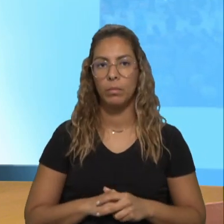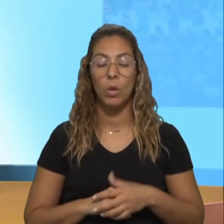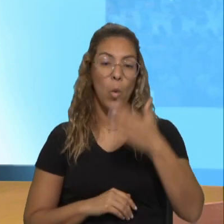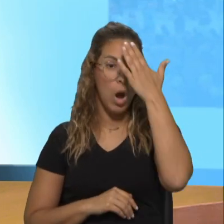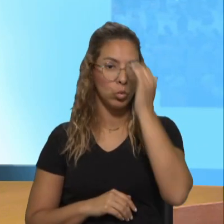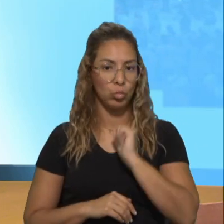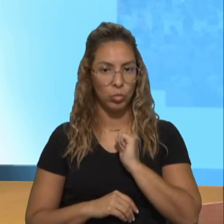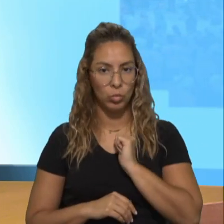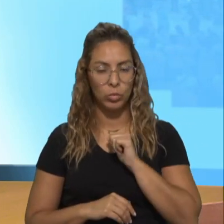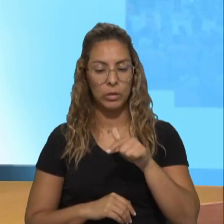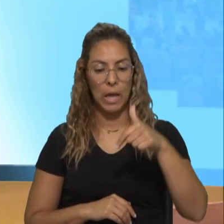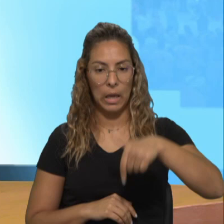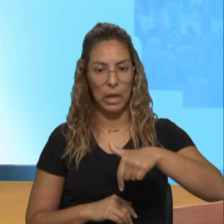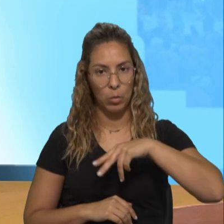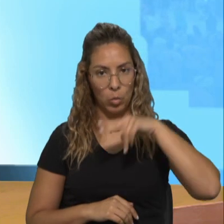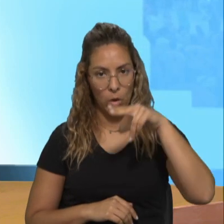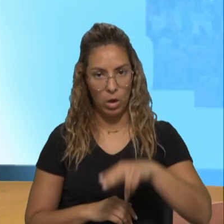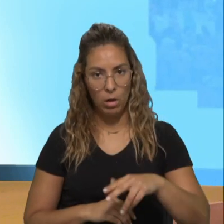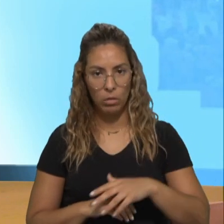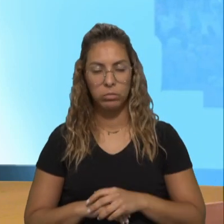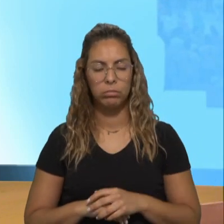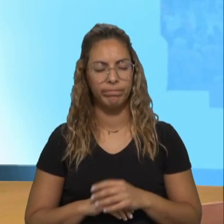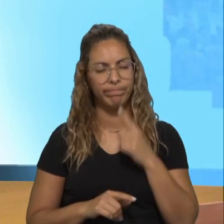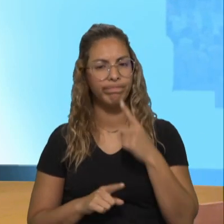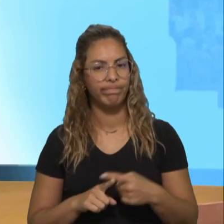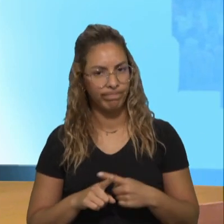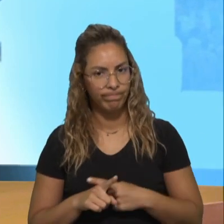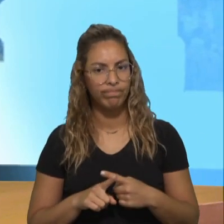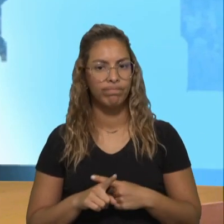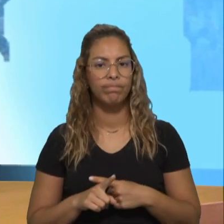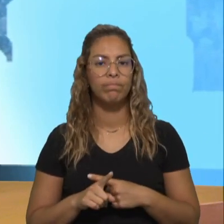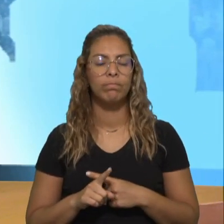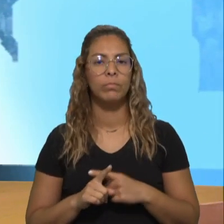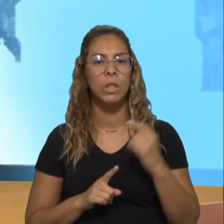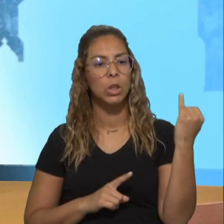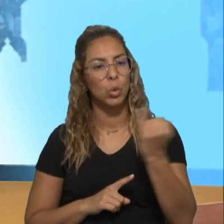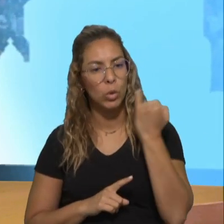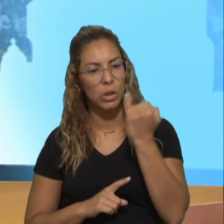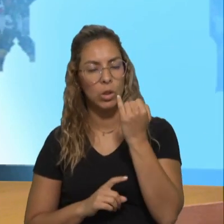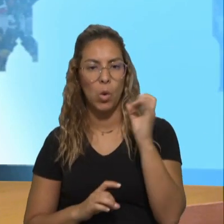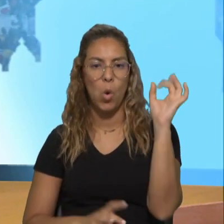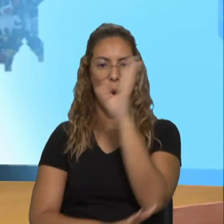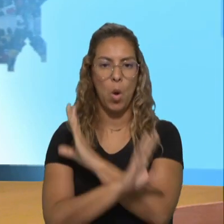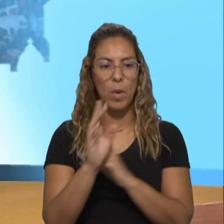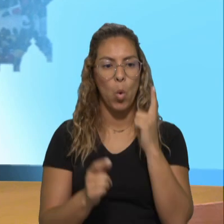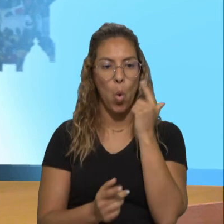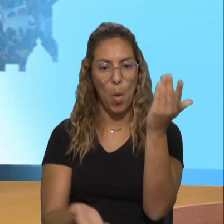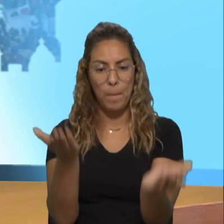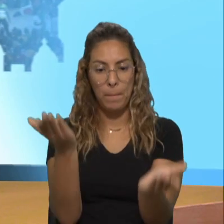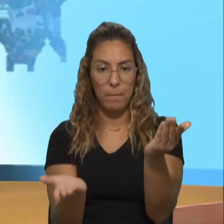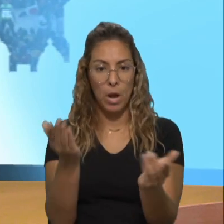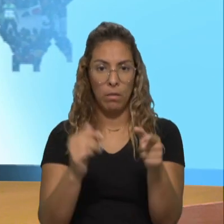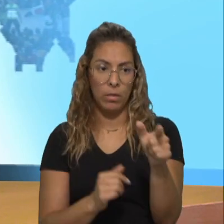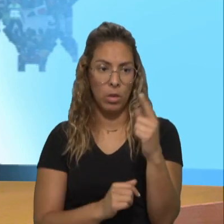apesar de tudo, cá em Portugal, nós até damos bastante importância às instituições europeias. E percebes isso em comparação com colegas teus da rede